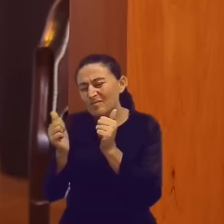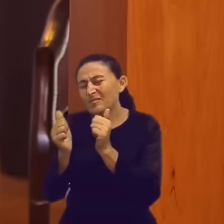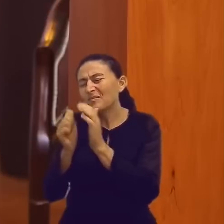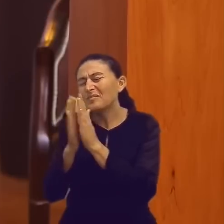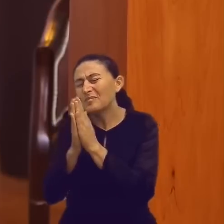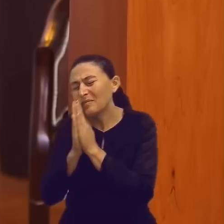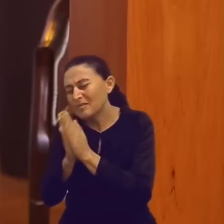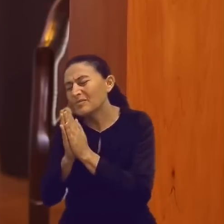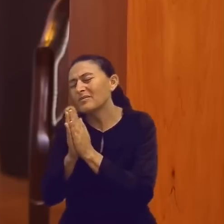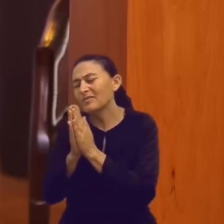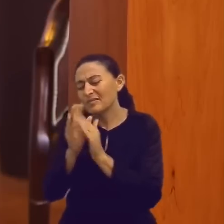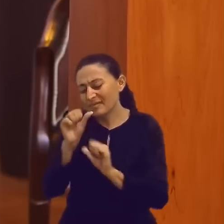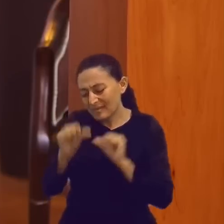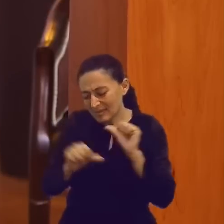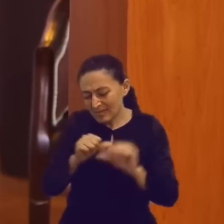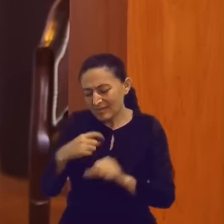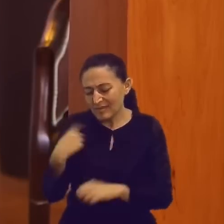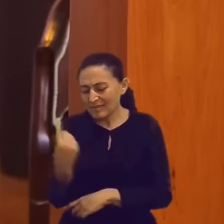também em nossas vidas.